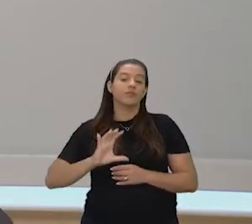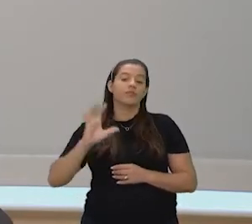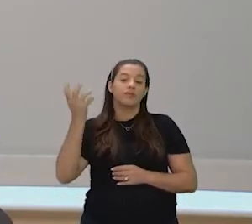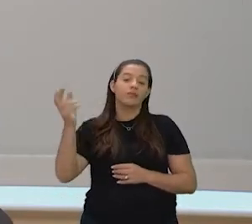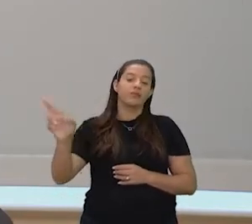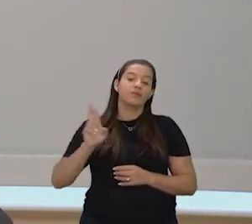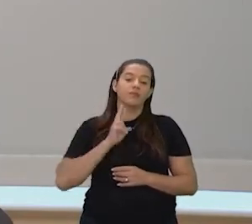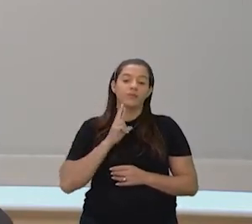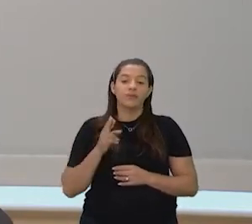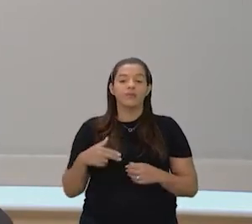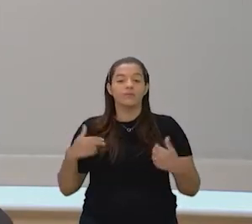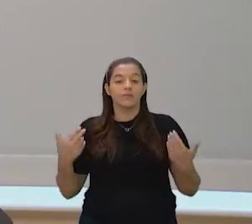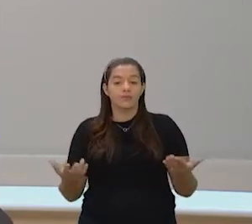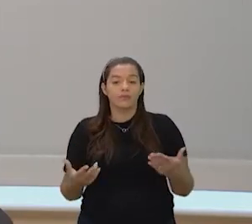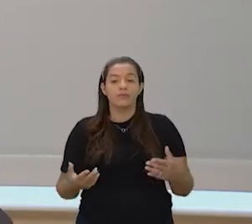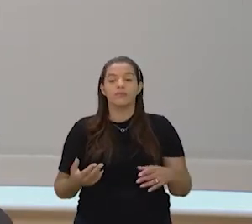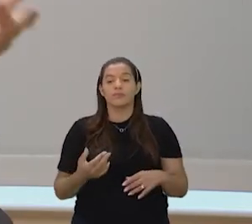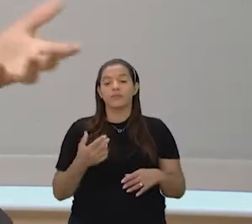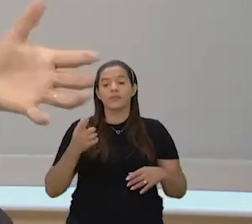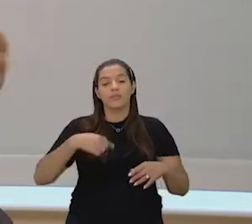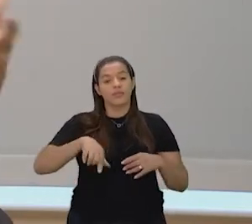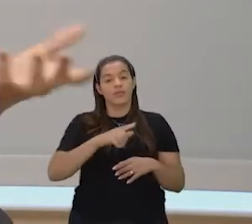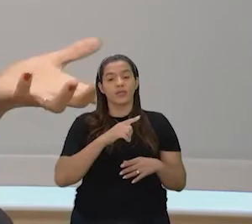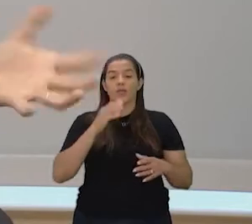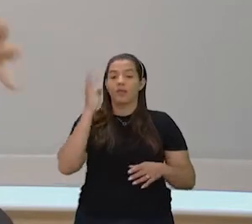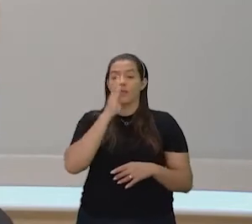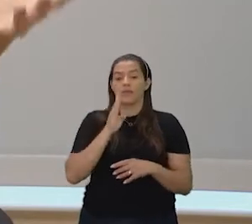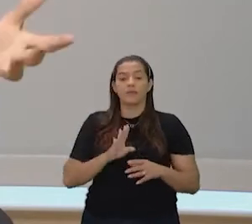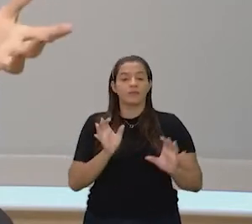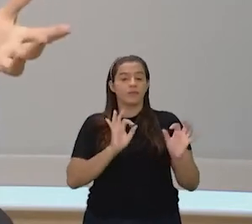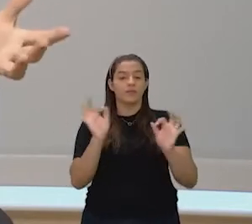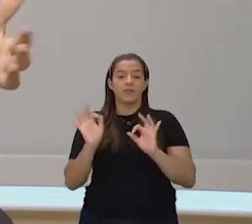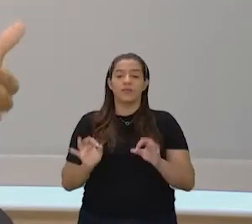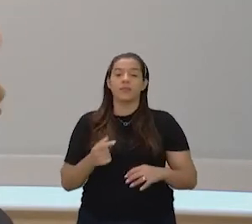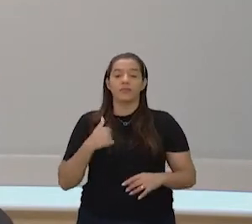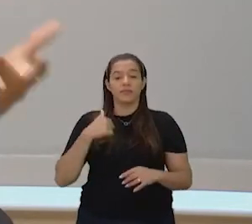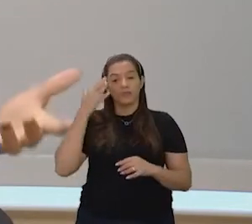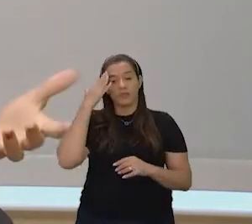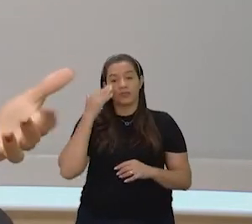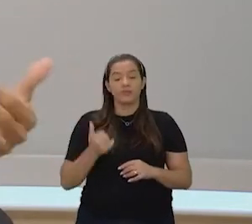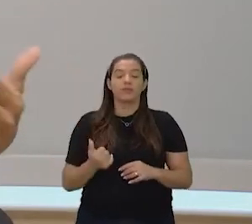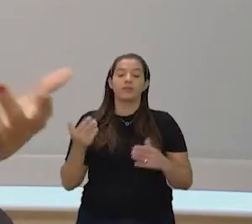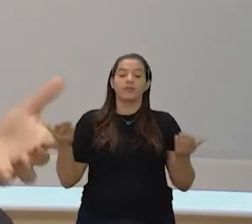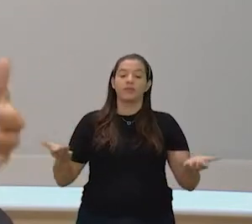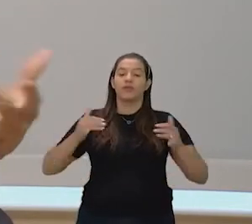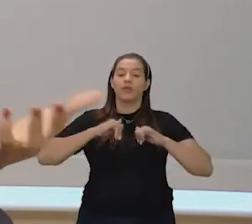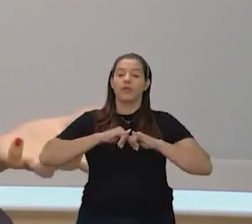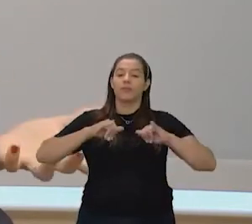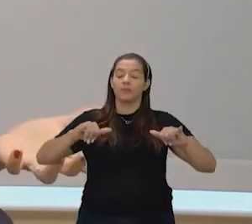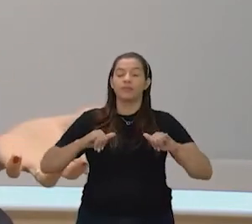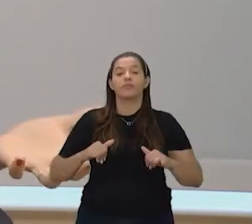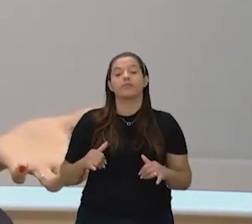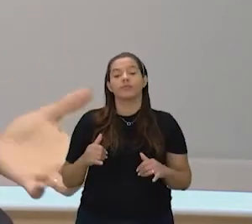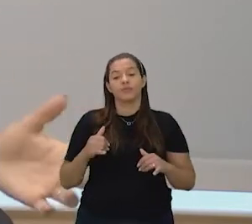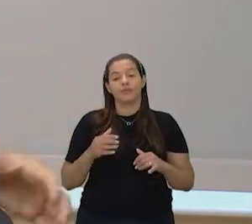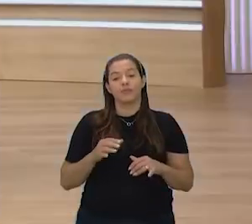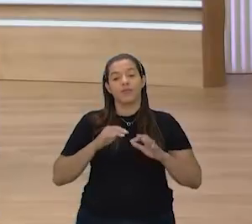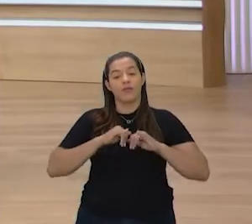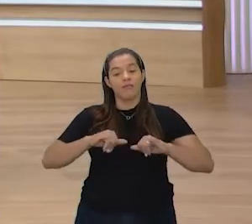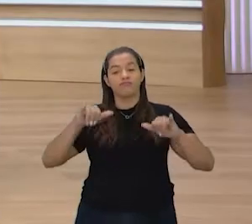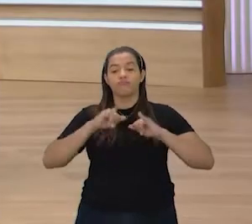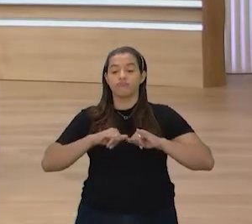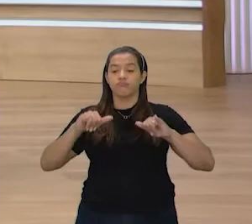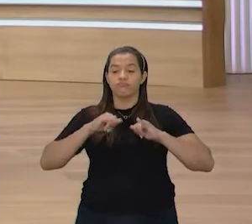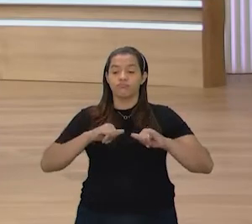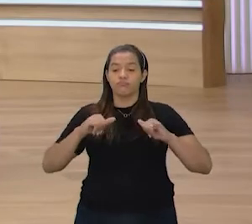do jogo de ontem, de 2 times aí, que nem estavam no Brasil nem nada, mas eu já sei. Quer dizer, a mídia é muito influente, ela apresenta. E aí a gente